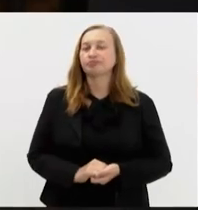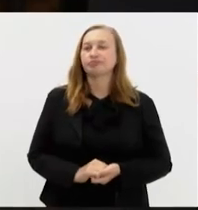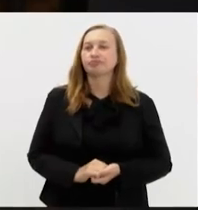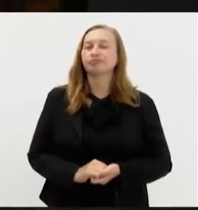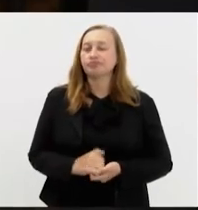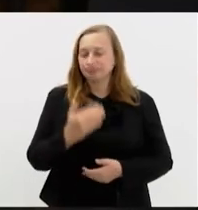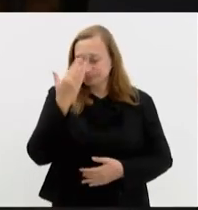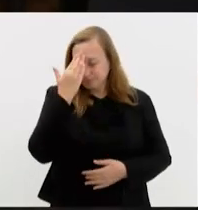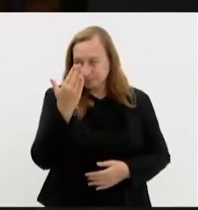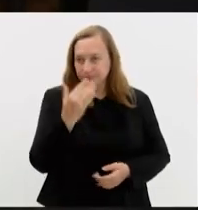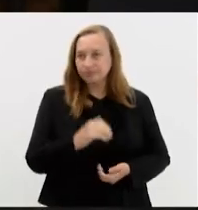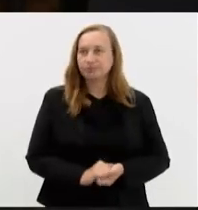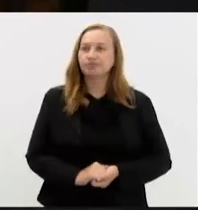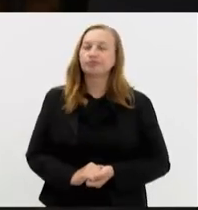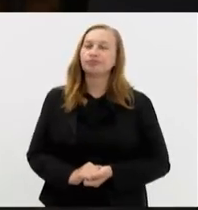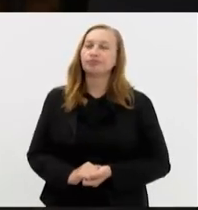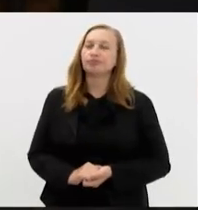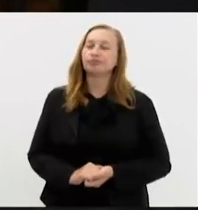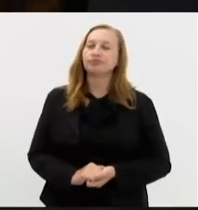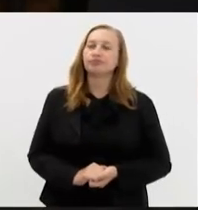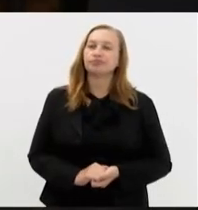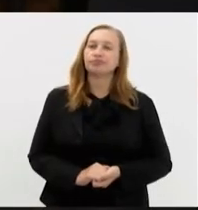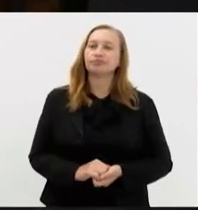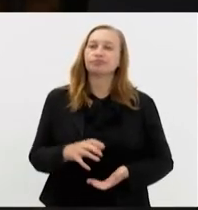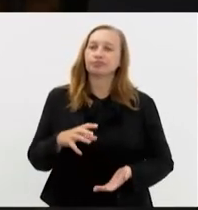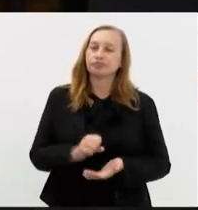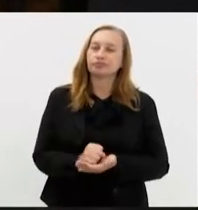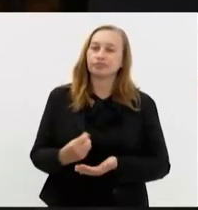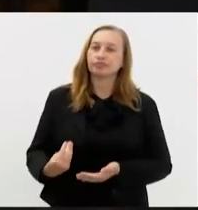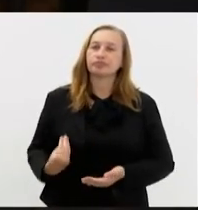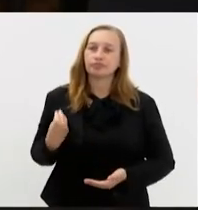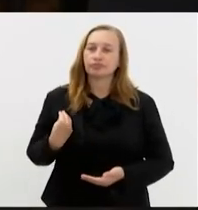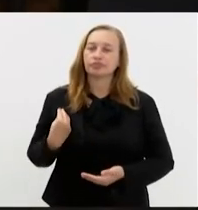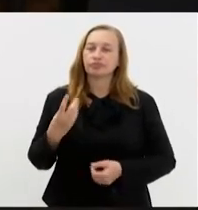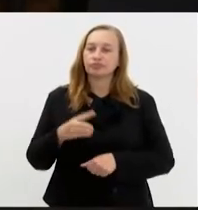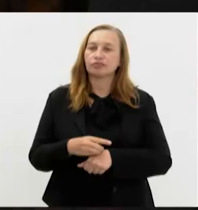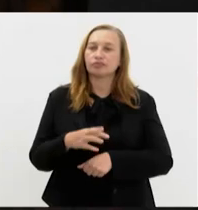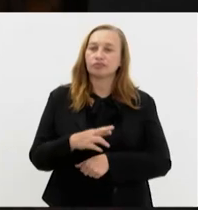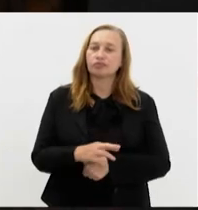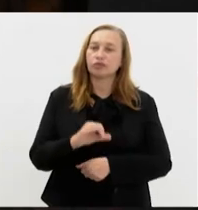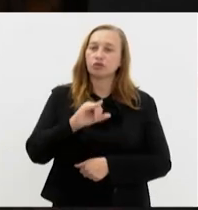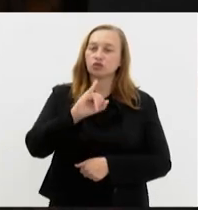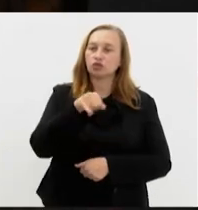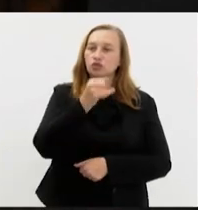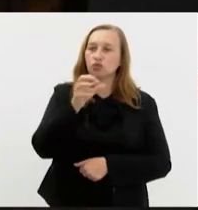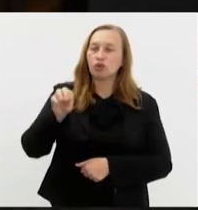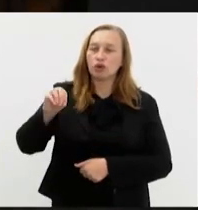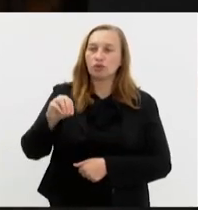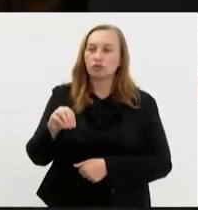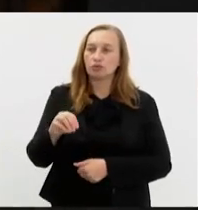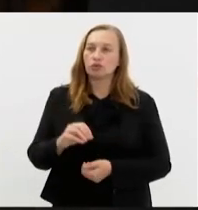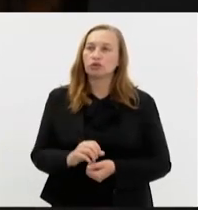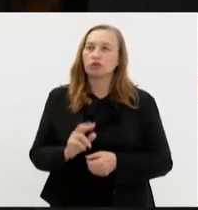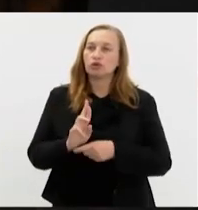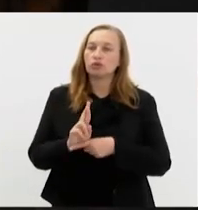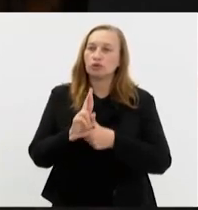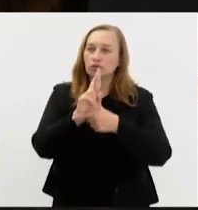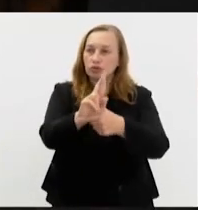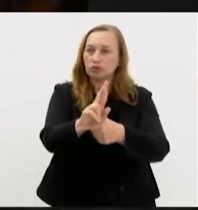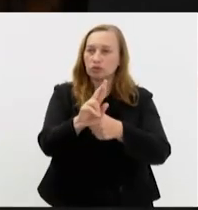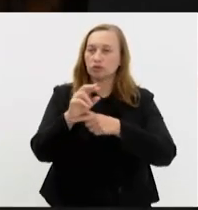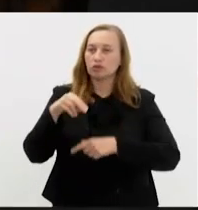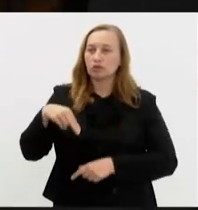Muito obrigado Dr Diogo e registar a presença do Dr João Bosco Gonçalves procurador da Câmara de Nova